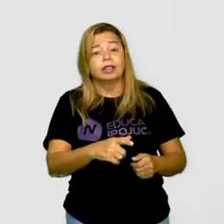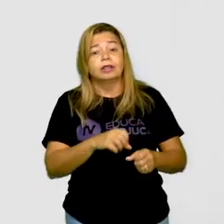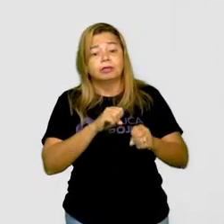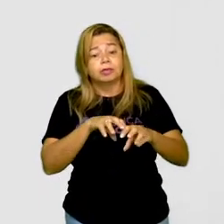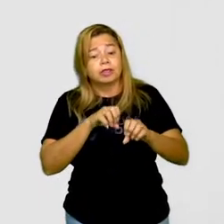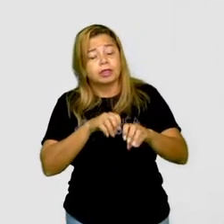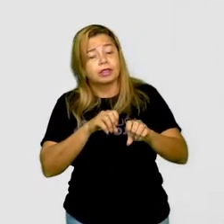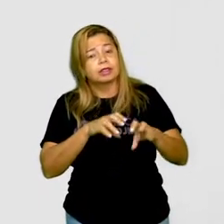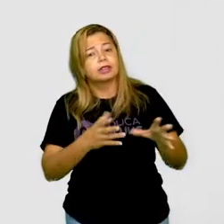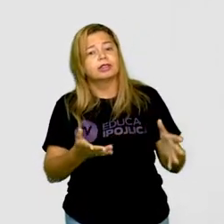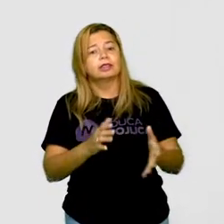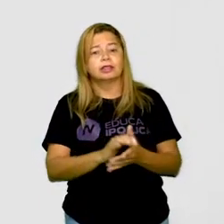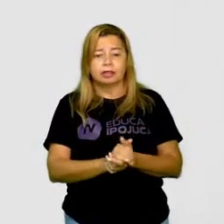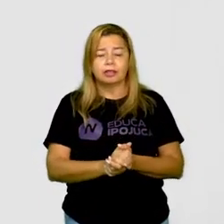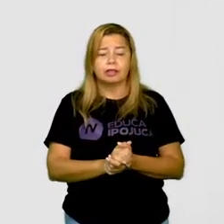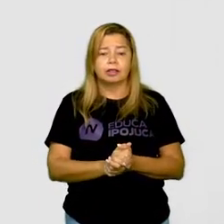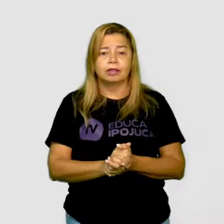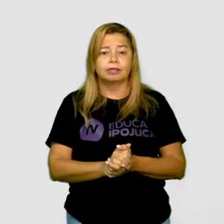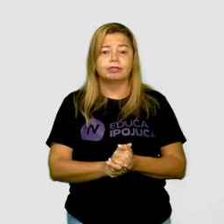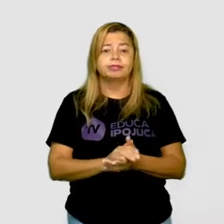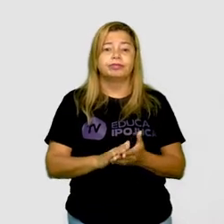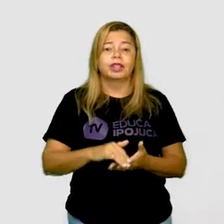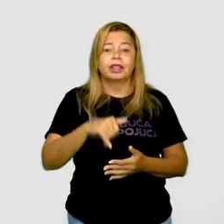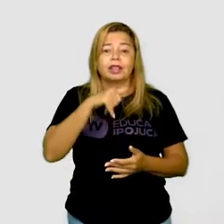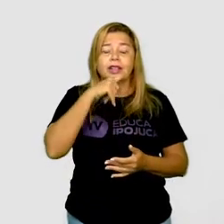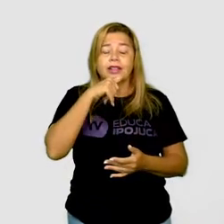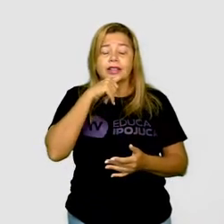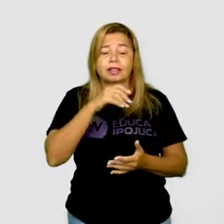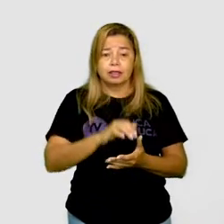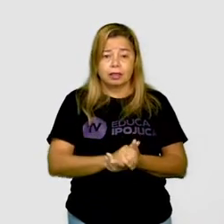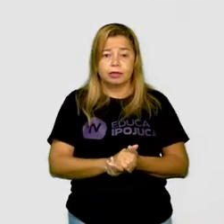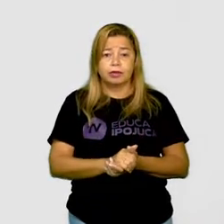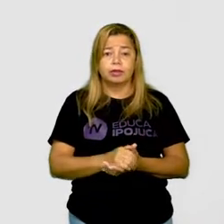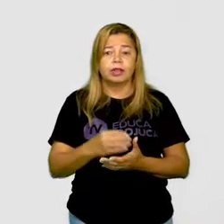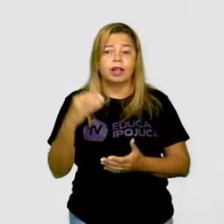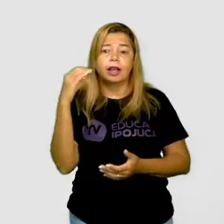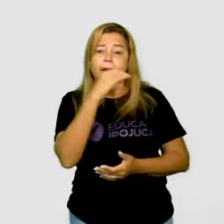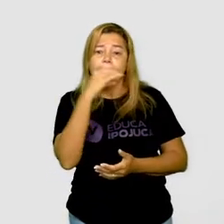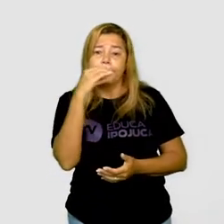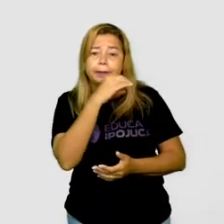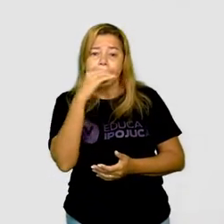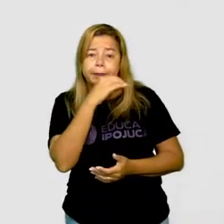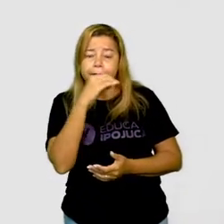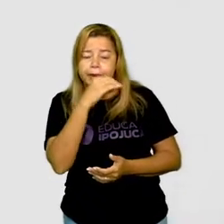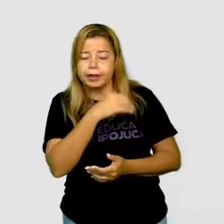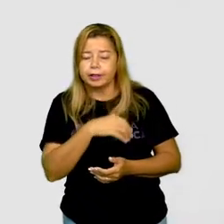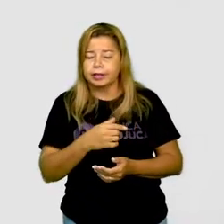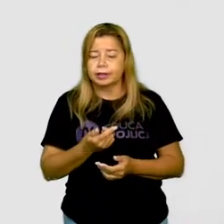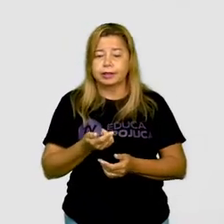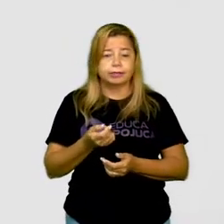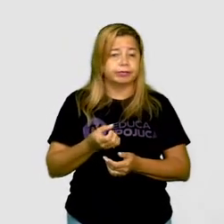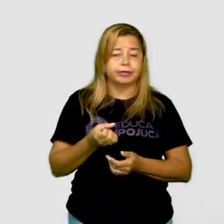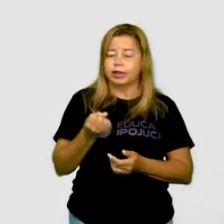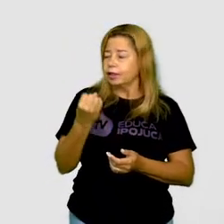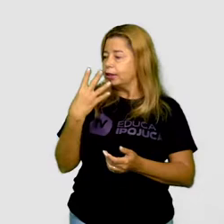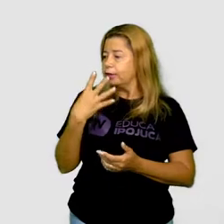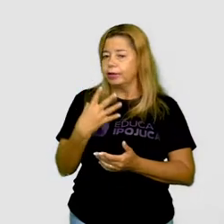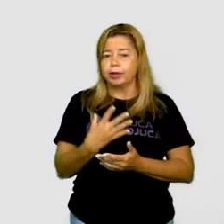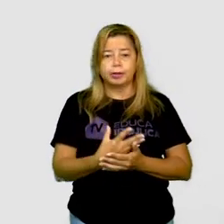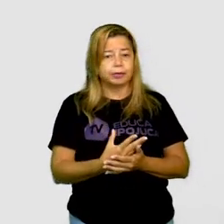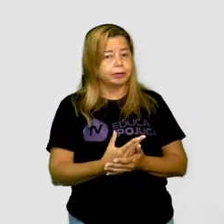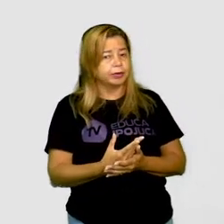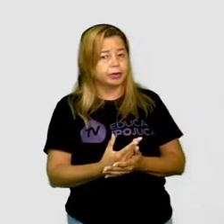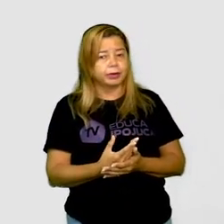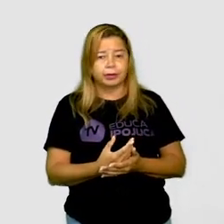nessas narrativas alegóricas. Como, por exemplo, a pressa é inimiga da perfeição, em a lebre e a